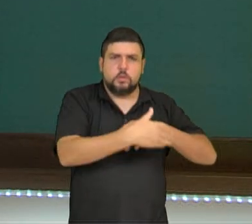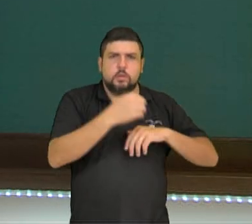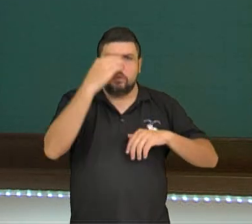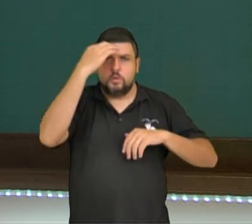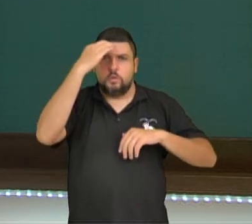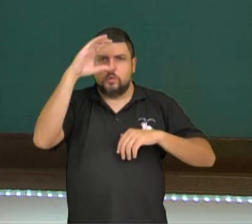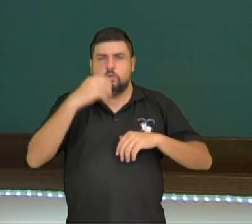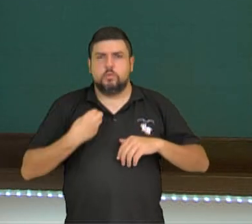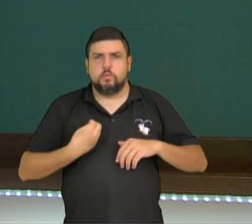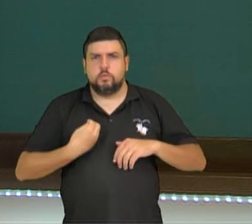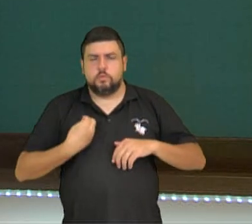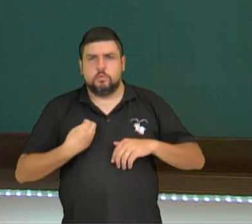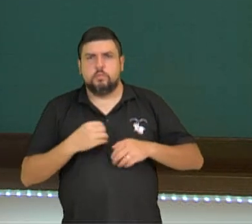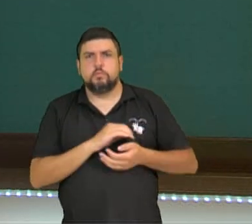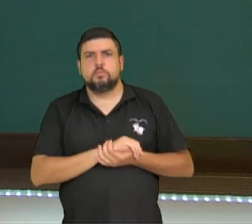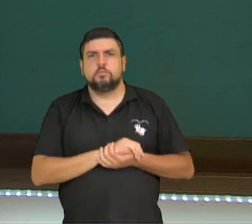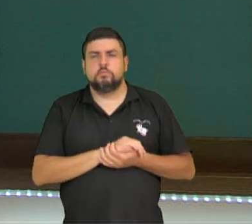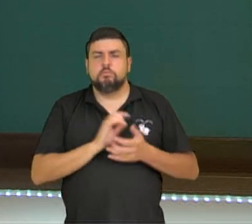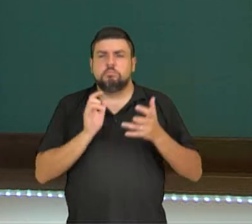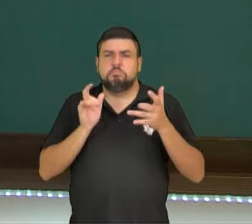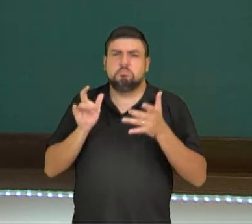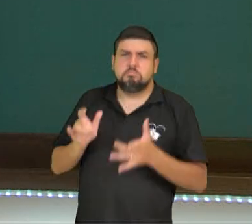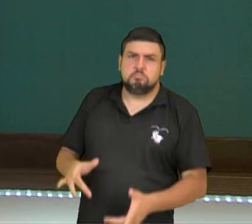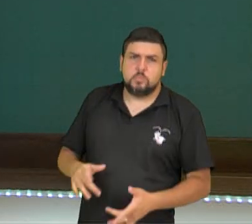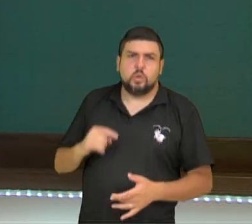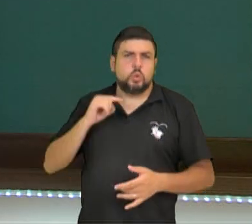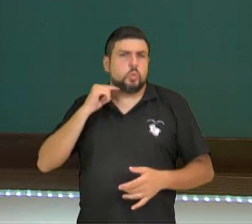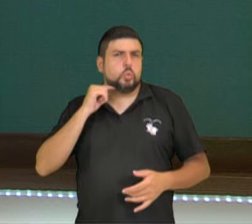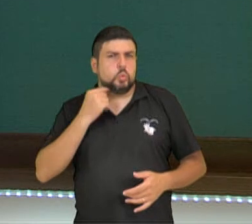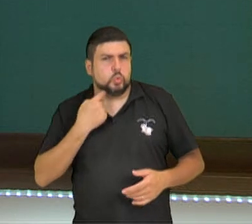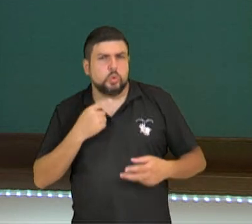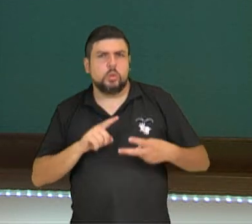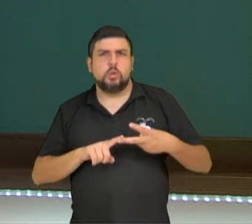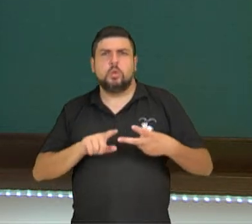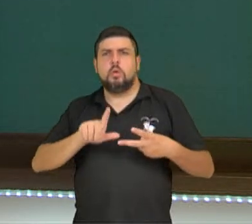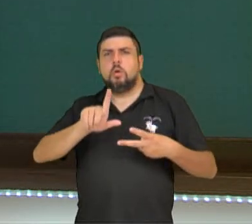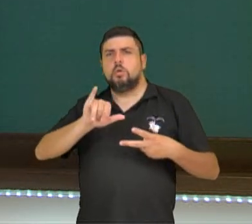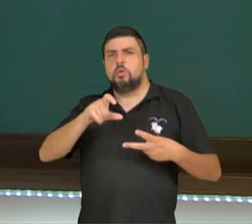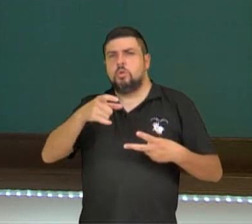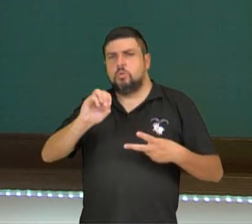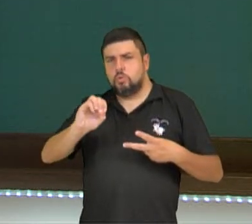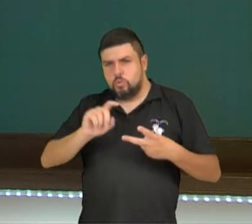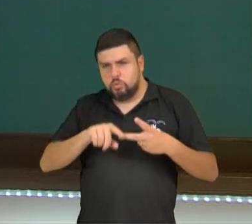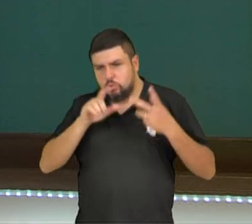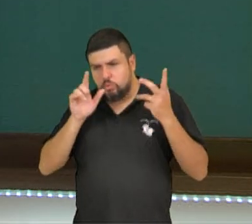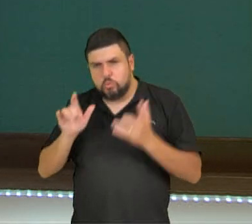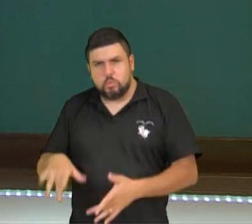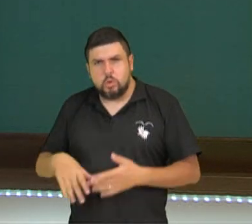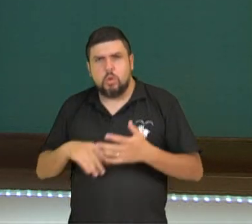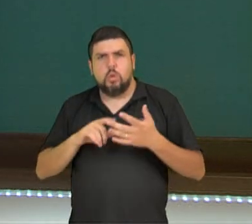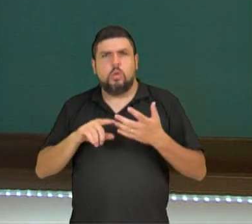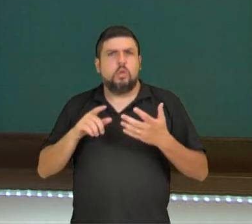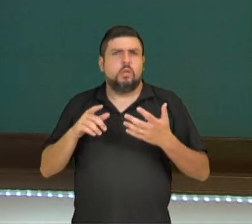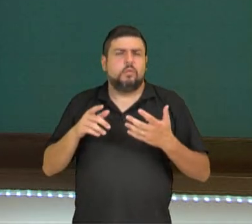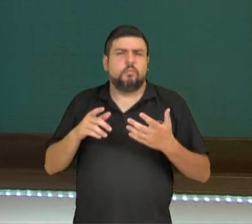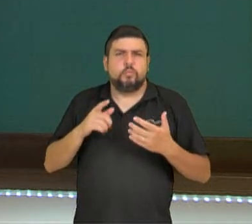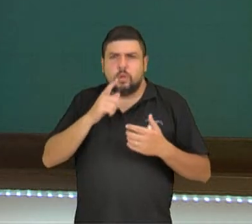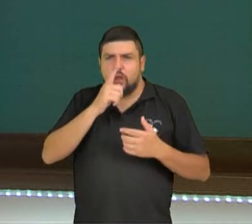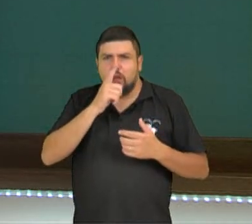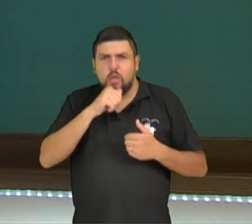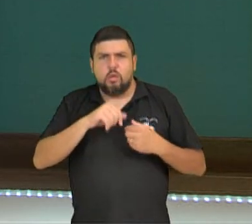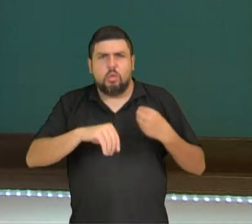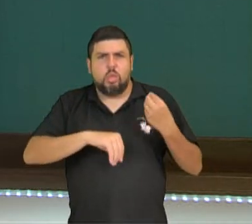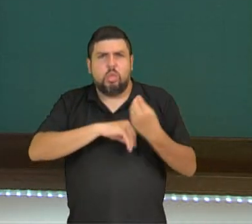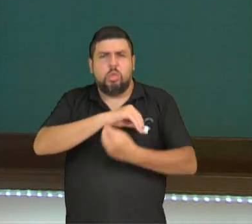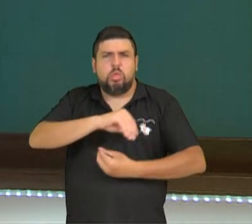Então, acaba sendo lançado esgoto sem tratamento, muito lixo, muito resíduo, que acaba poluindo e contaminando de forma